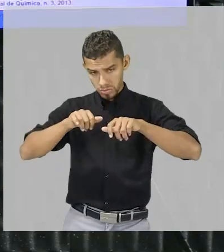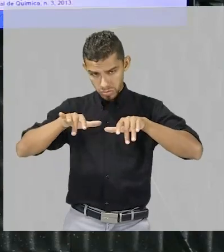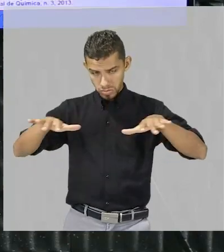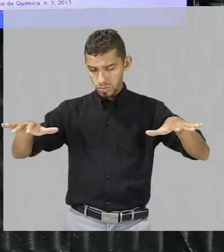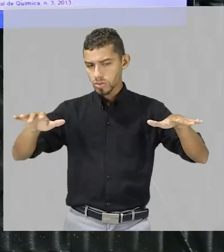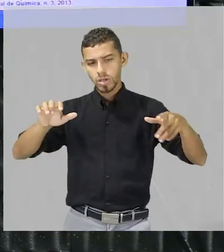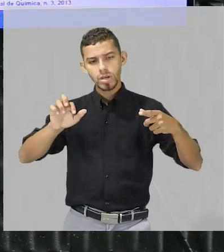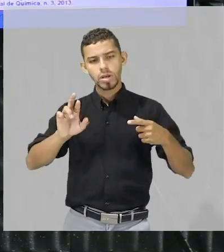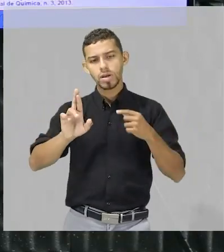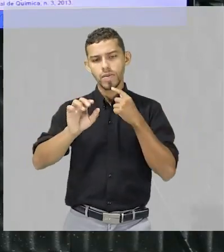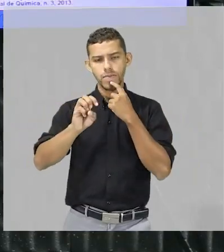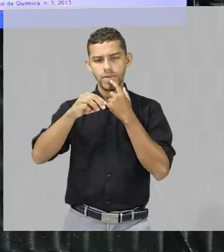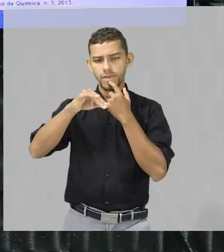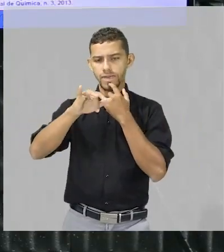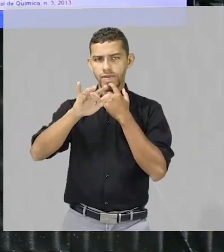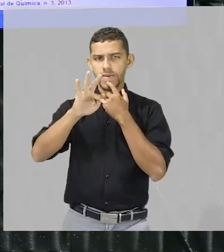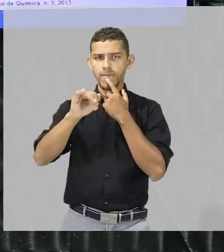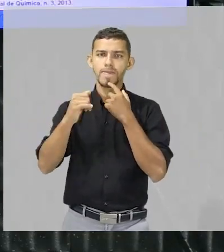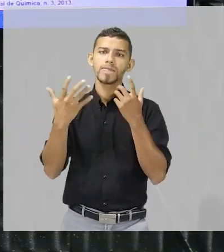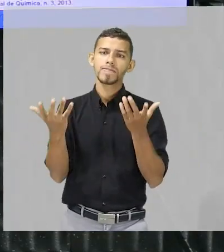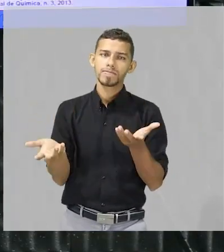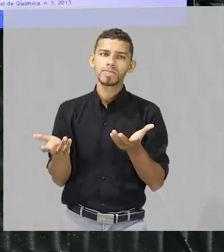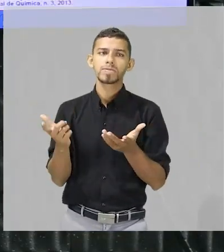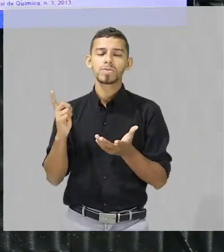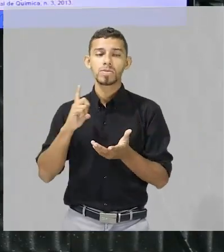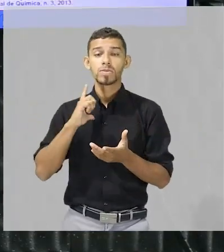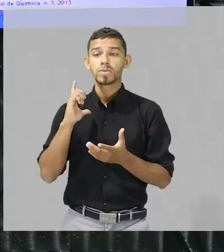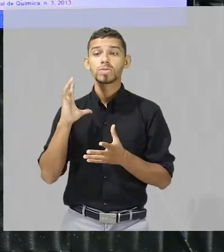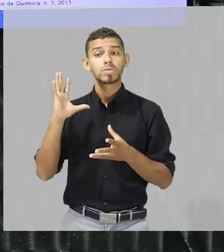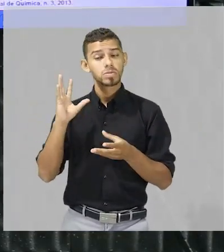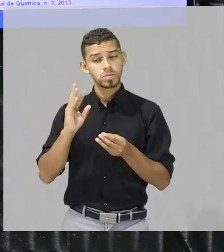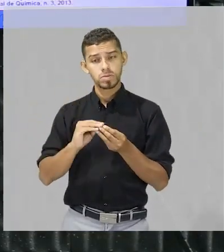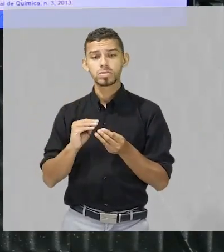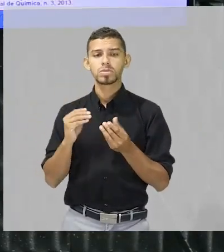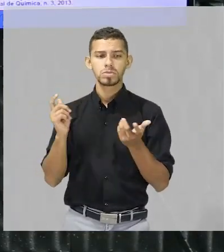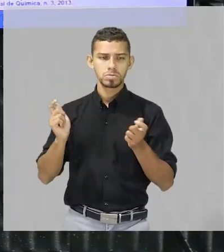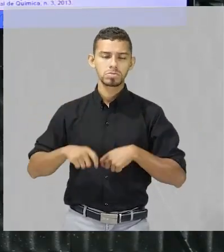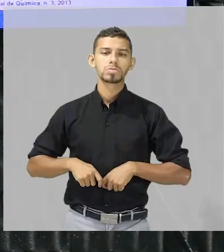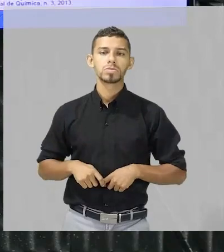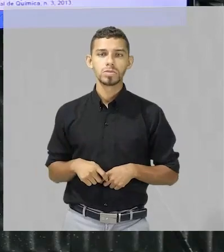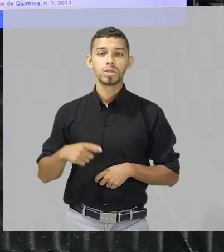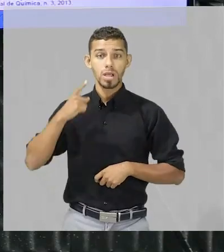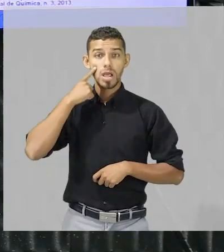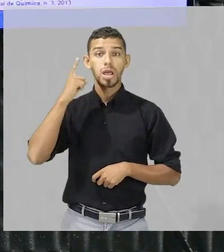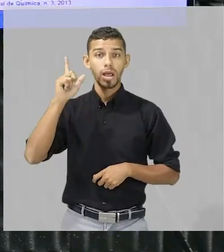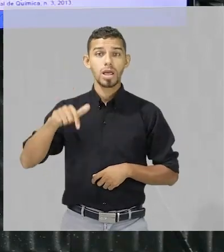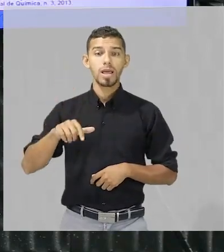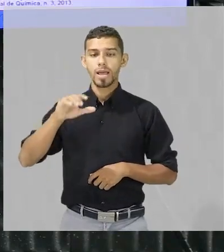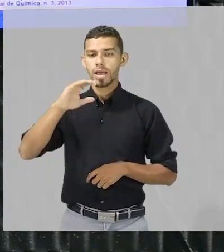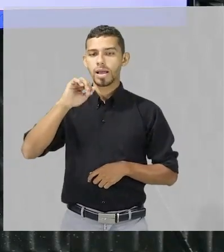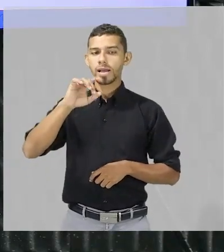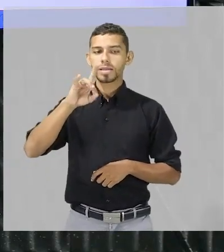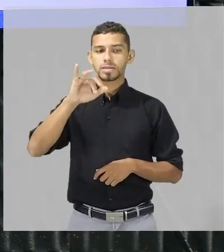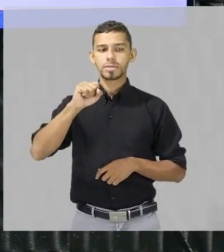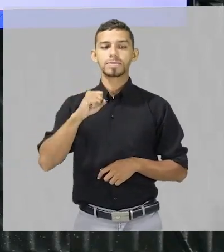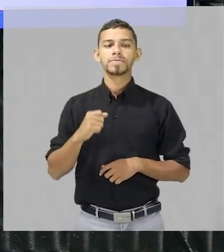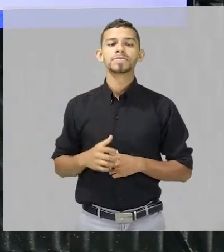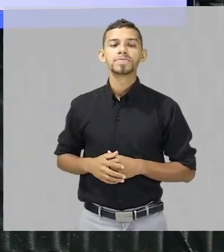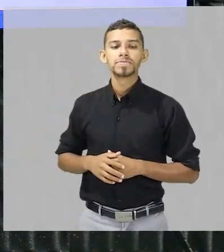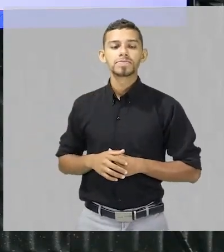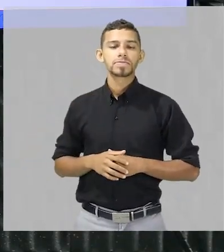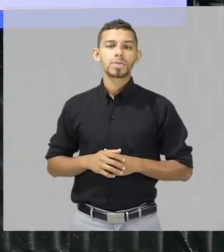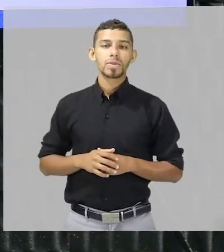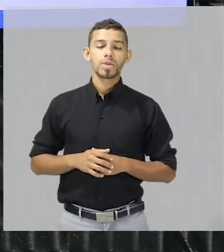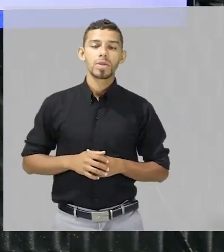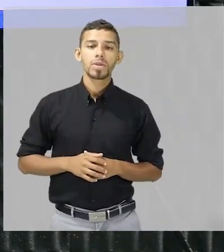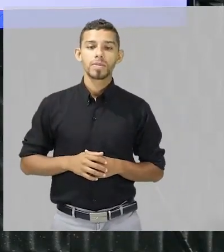amplamente ramificados, então a condição comum realmente é a cadeia conjugada. Se a gente